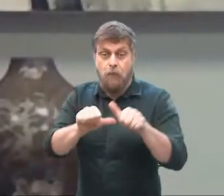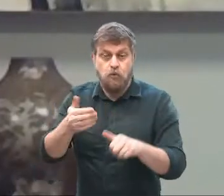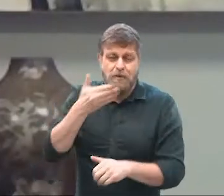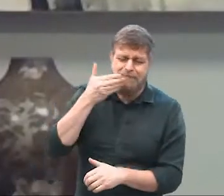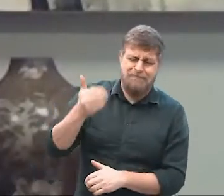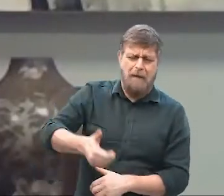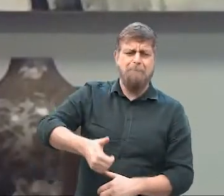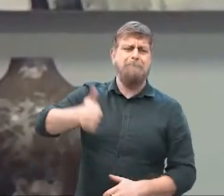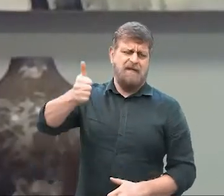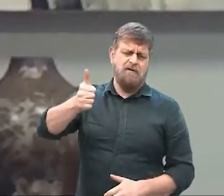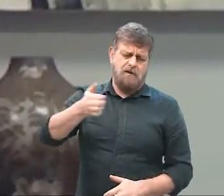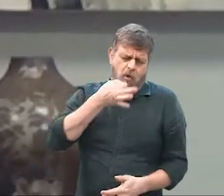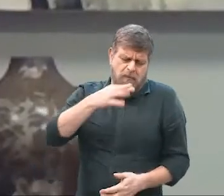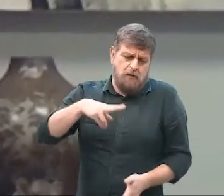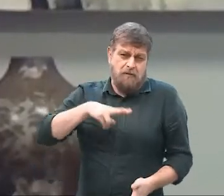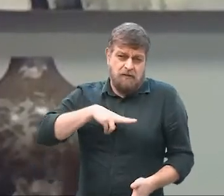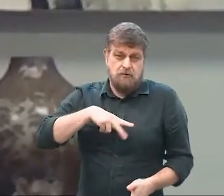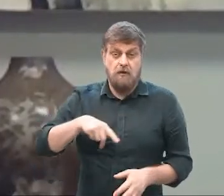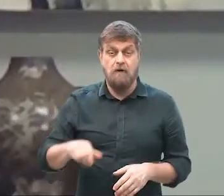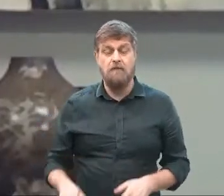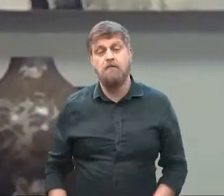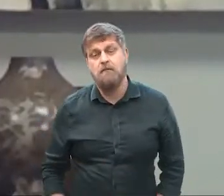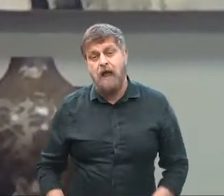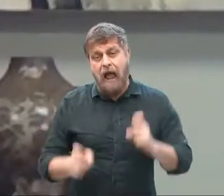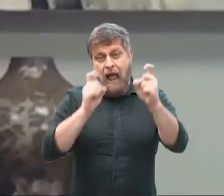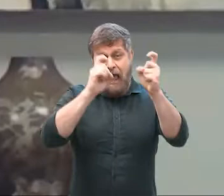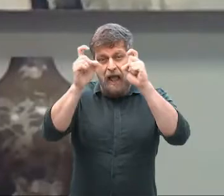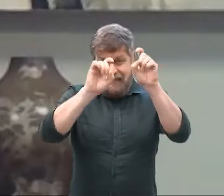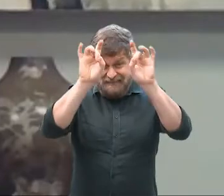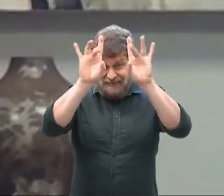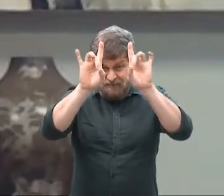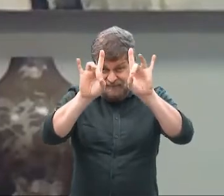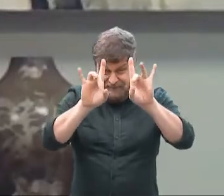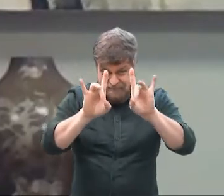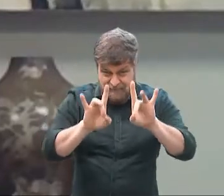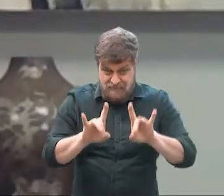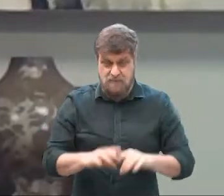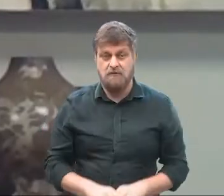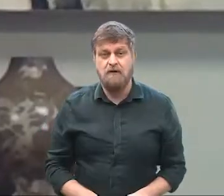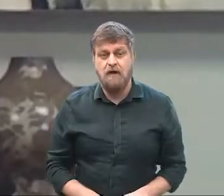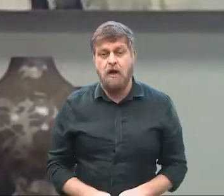melhor, acredito eu, tendo as reuniões